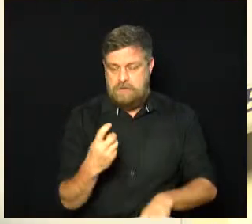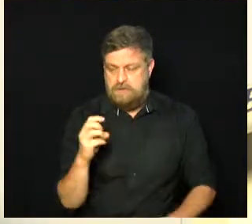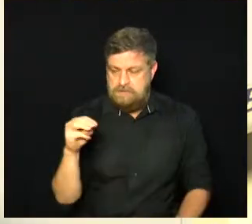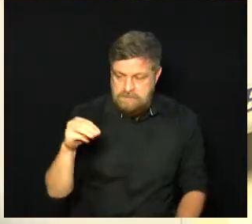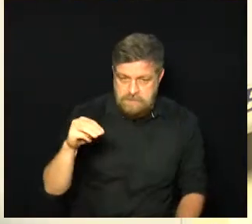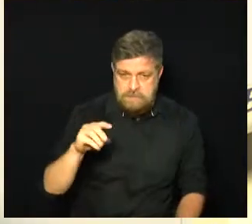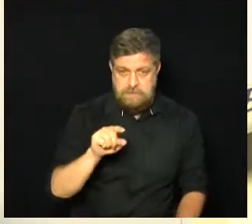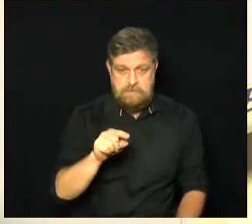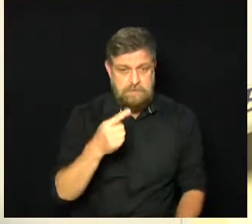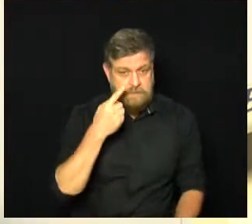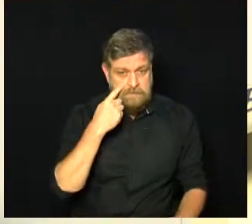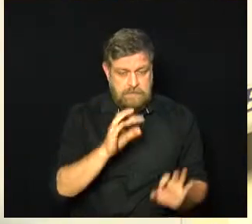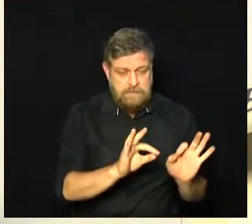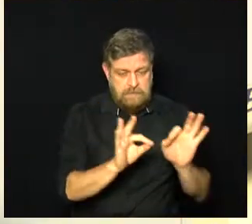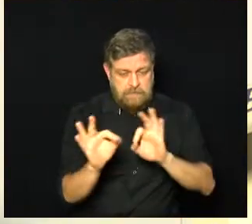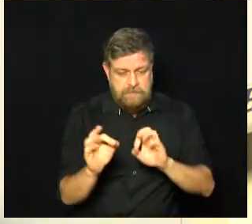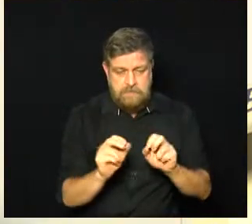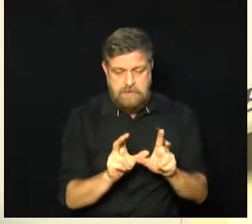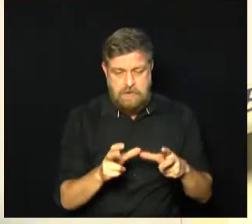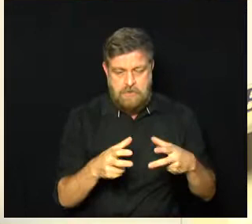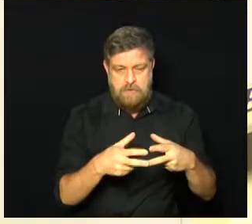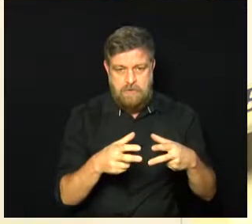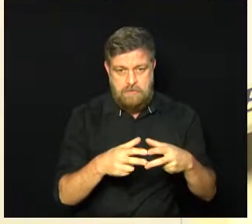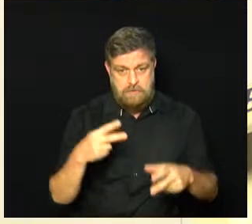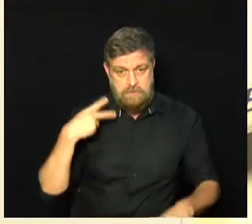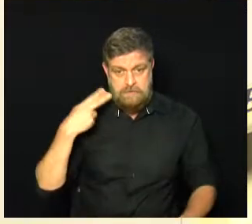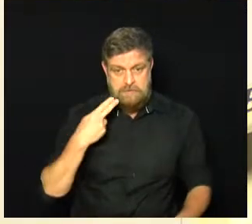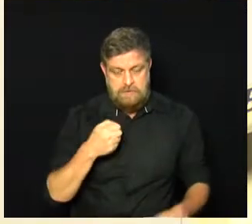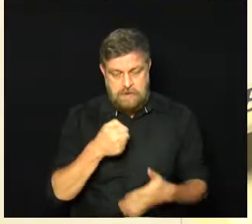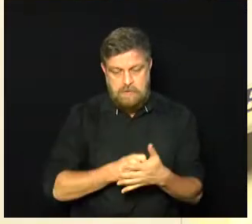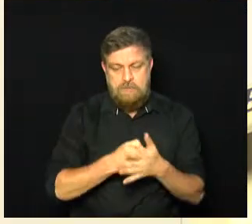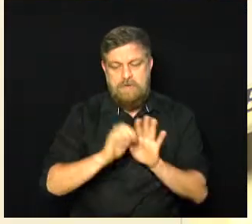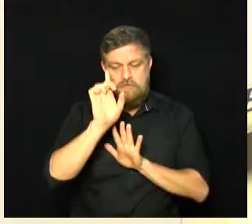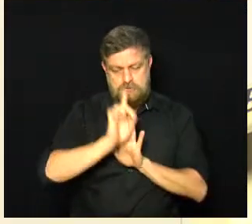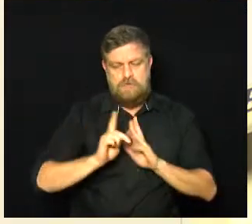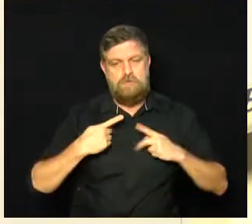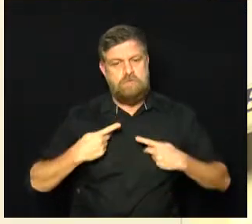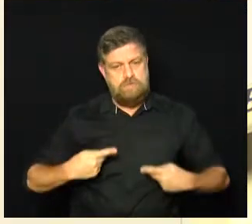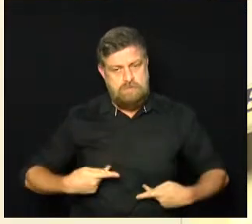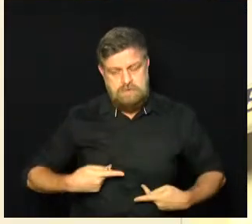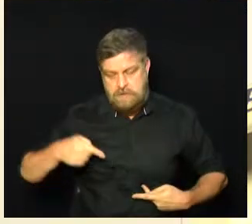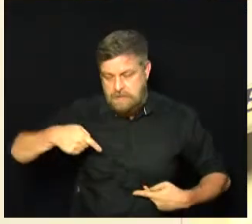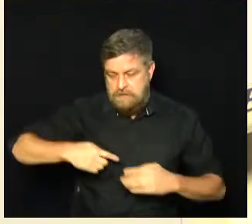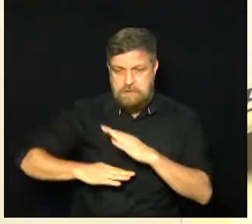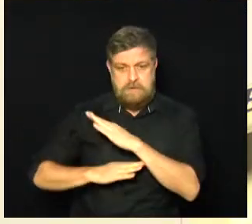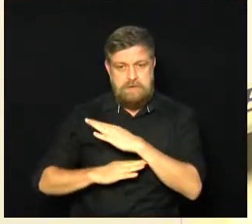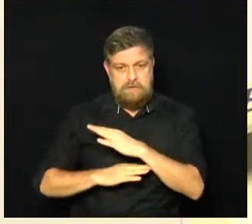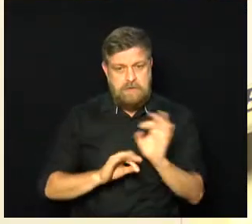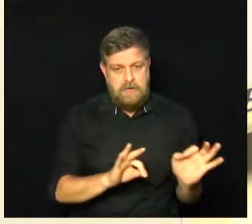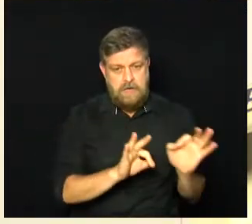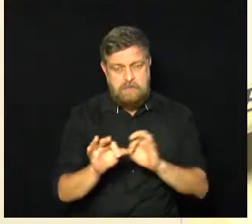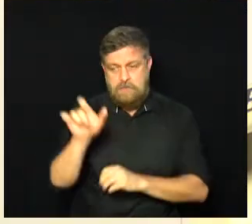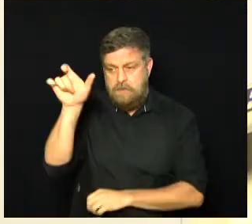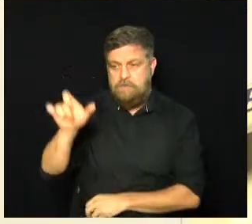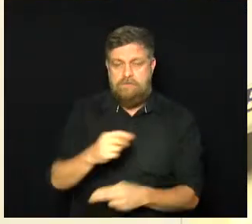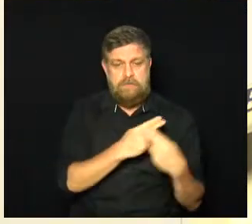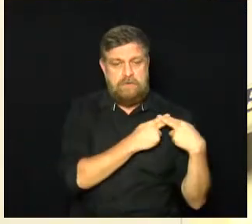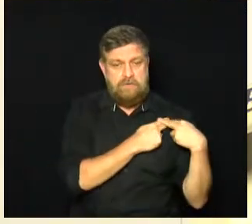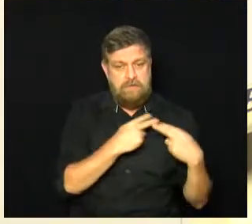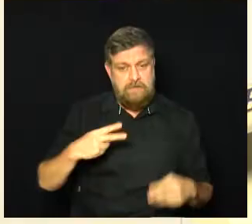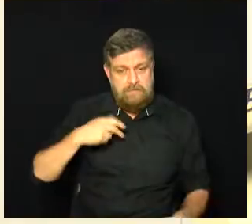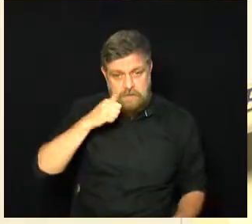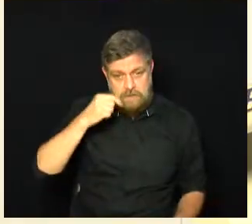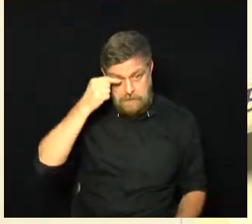reunião da Comissão Permanente de Defesa dos Direitos Humanos e Cidadania da Câmara. Acompanhe na presidência da vereadora Paola